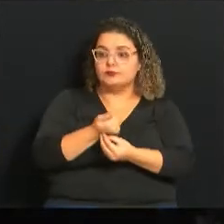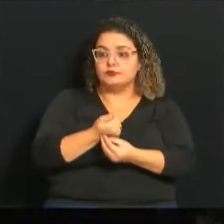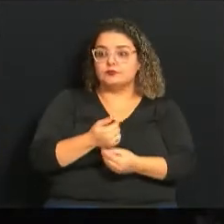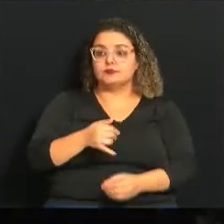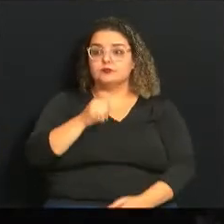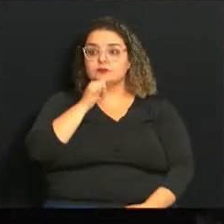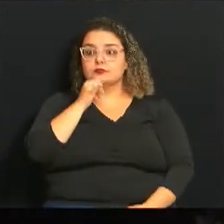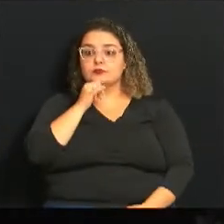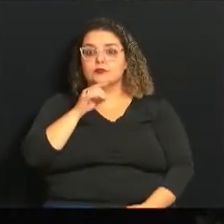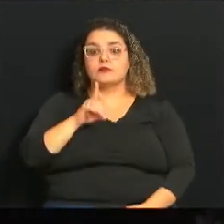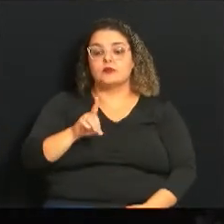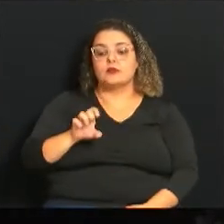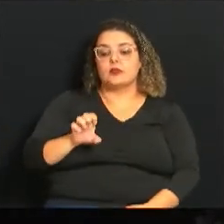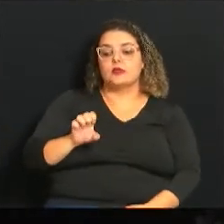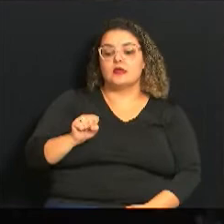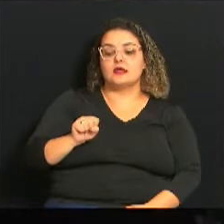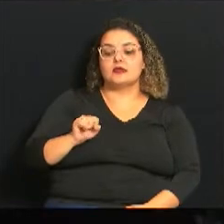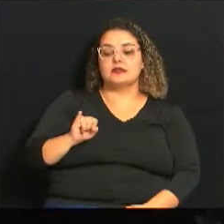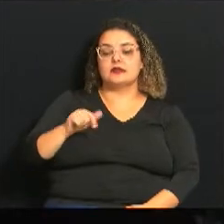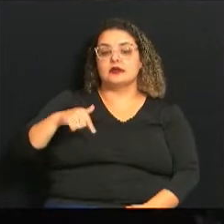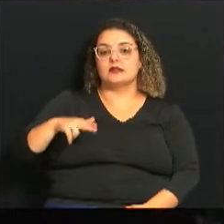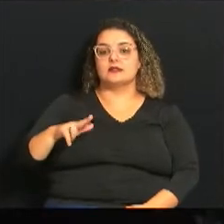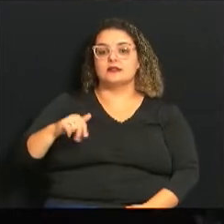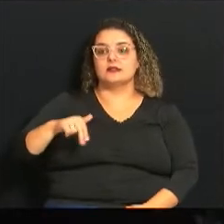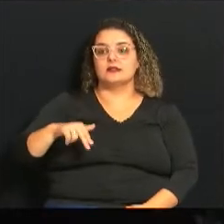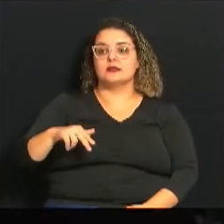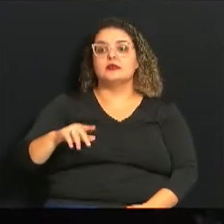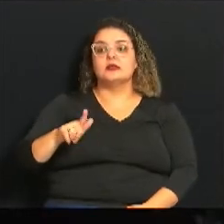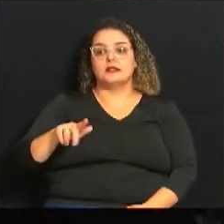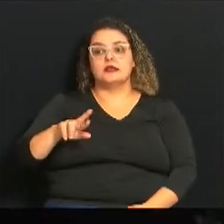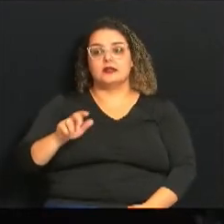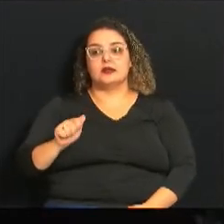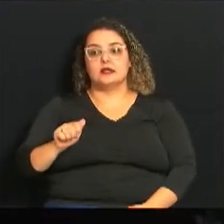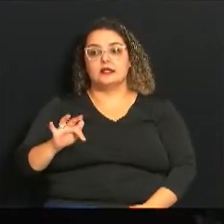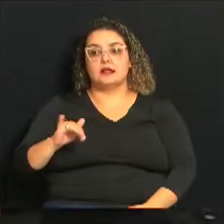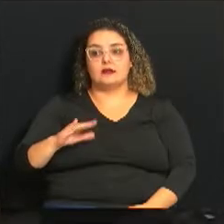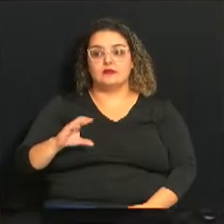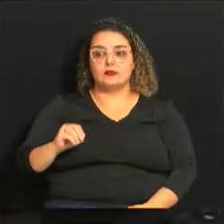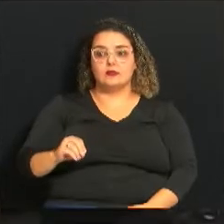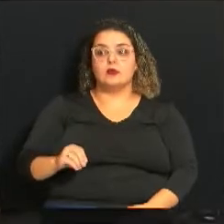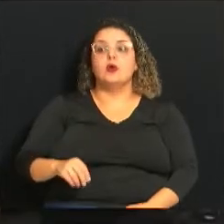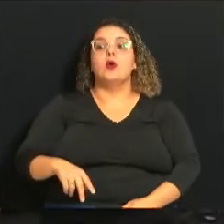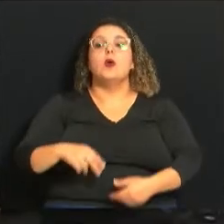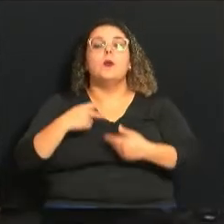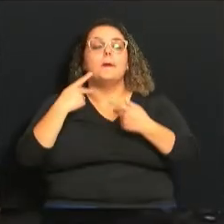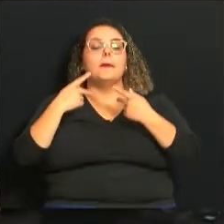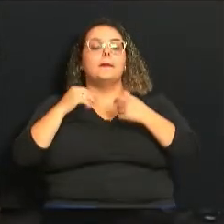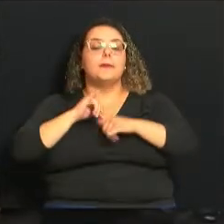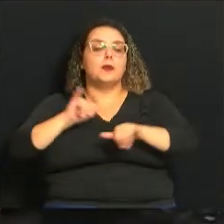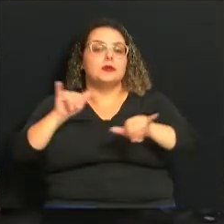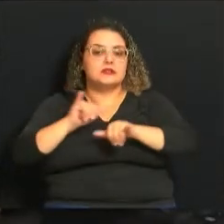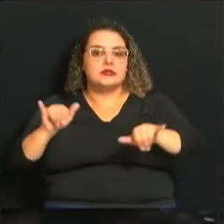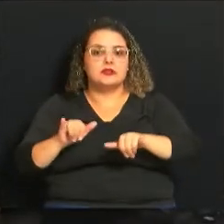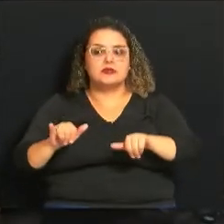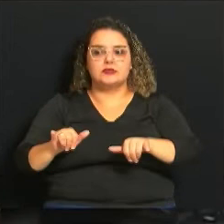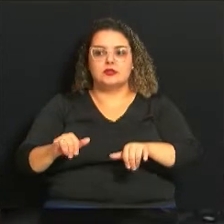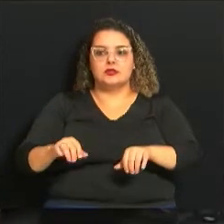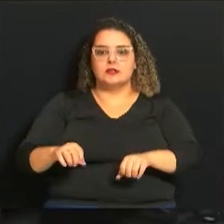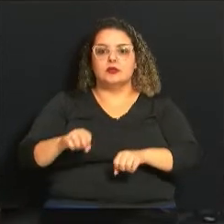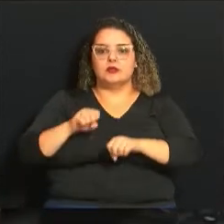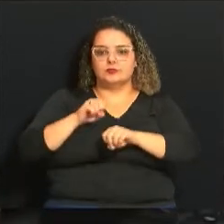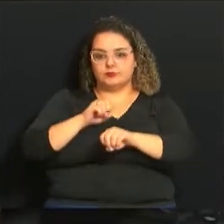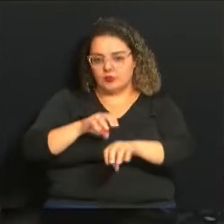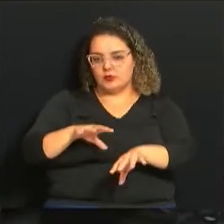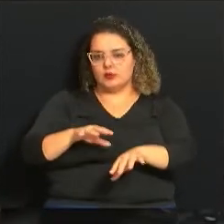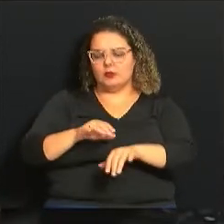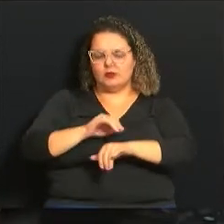design gráfico, tem também publicidade e propaganda, também se trabalha com ilustração, que todos vão com um